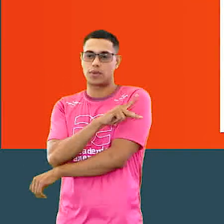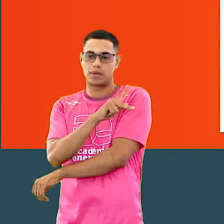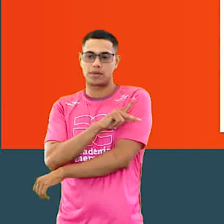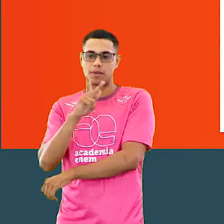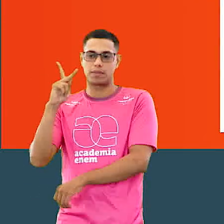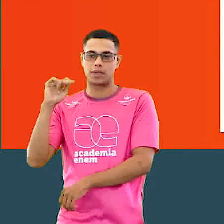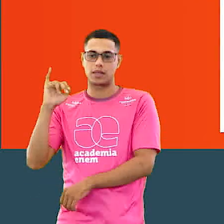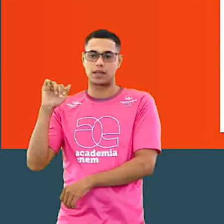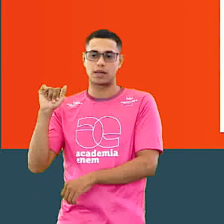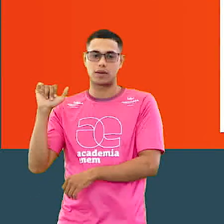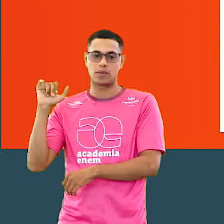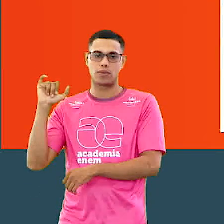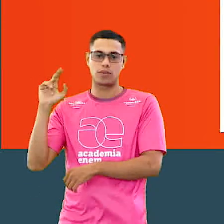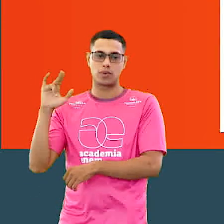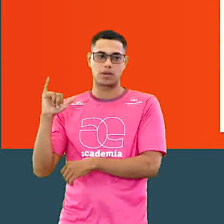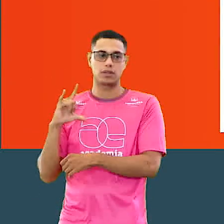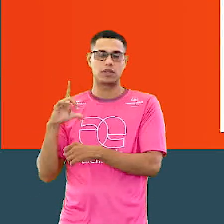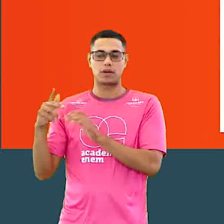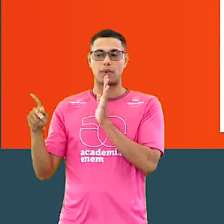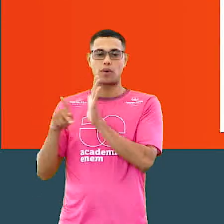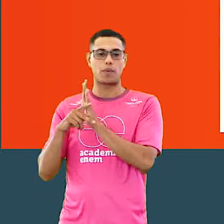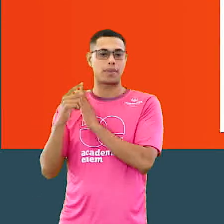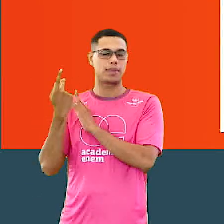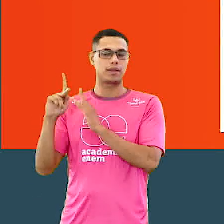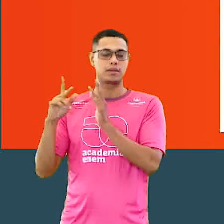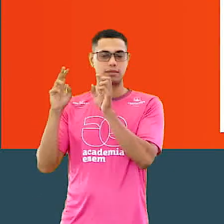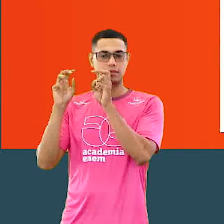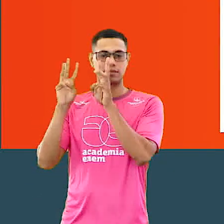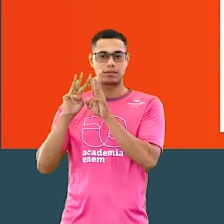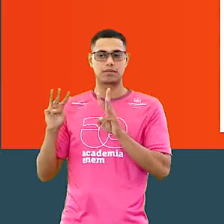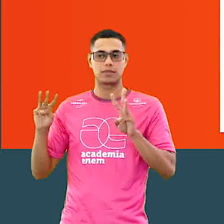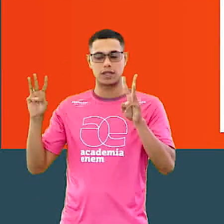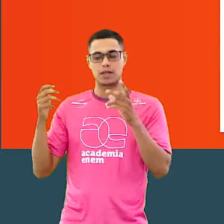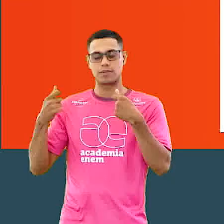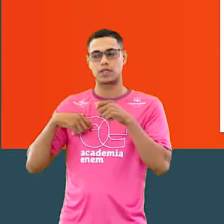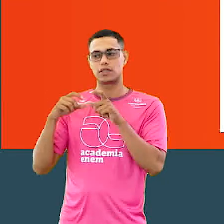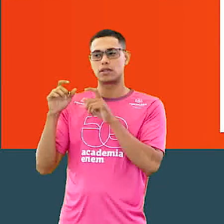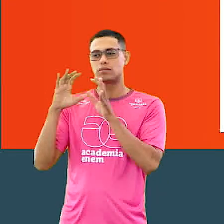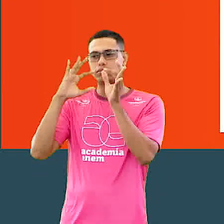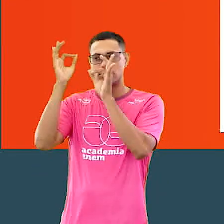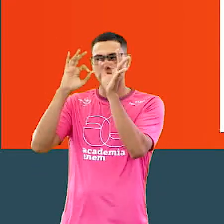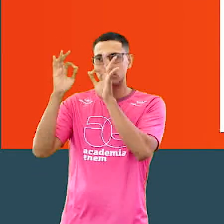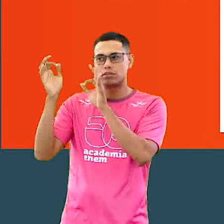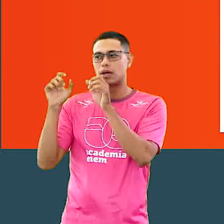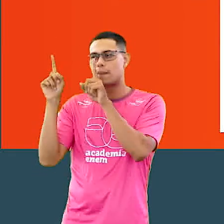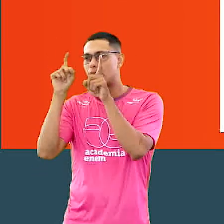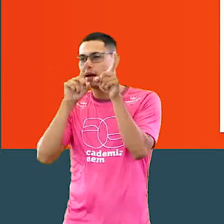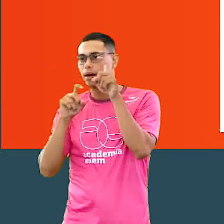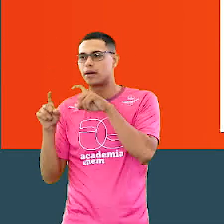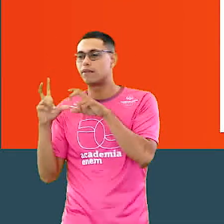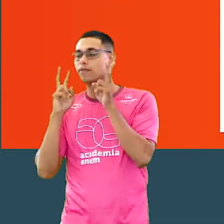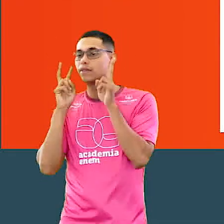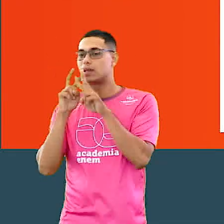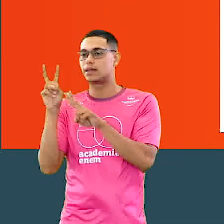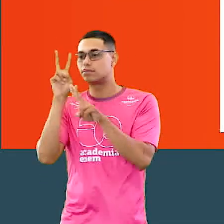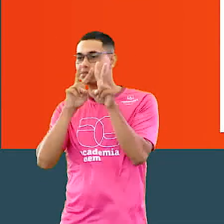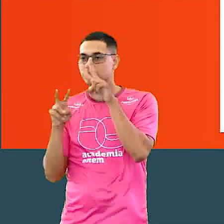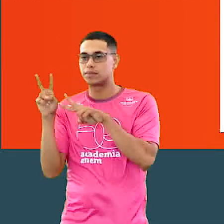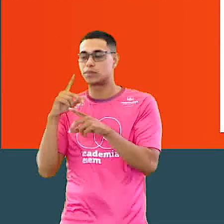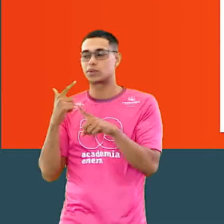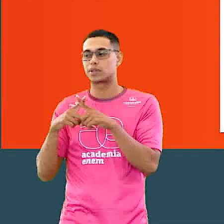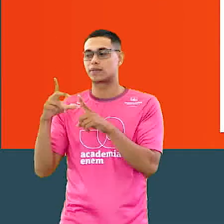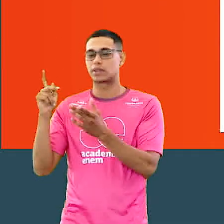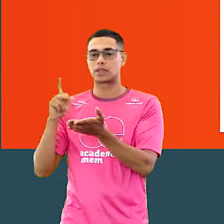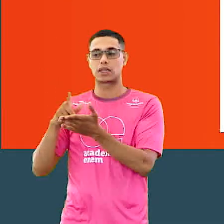a UFPI, o site da universidade. Você tem que mexer, cutucar, ir atrás das informações, porque esses